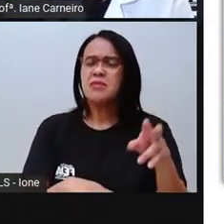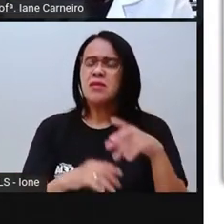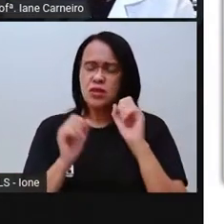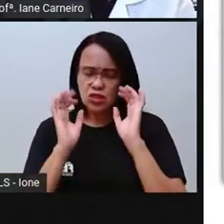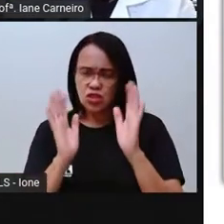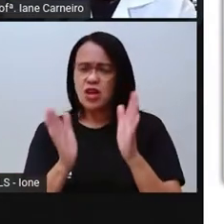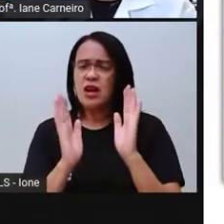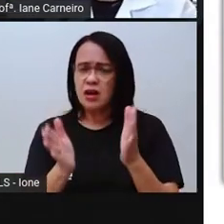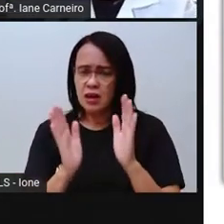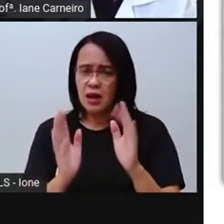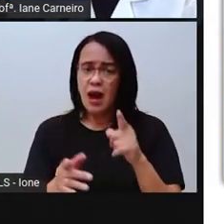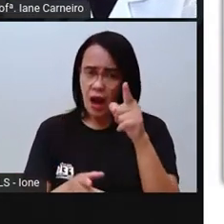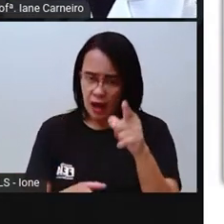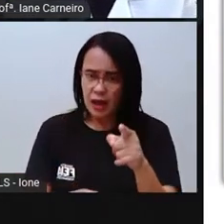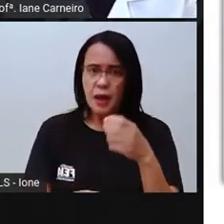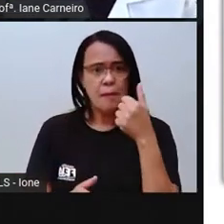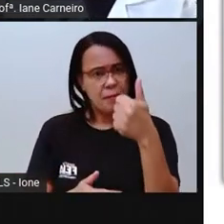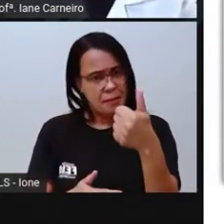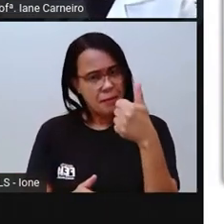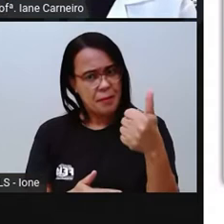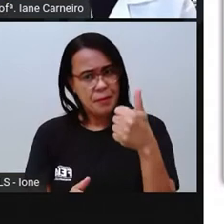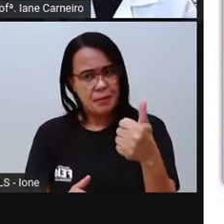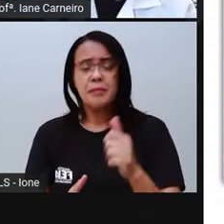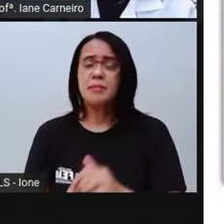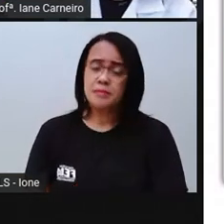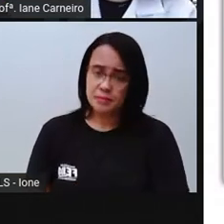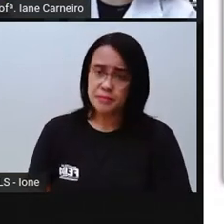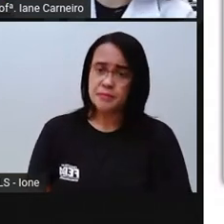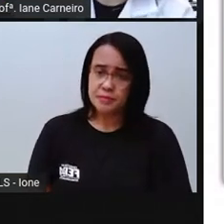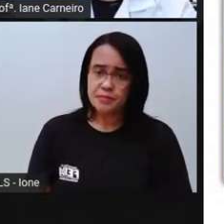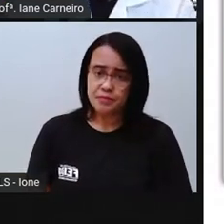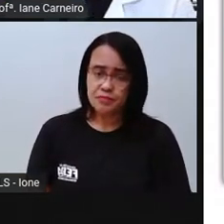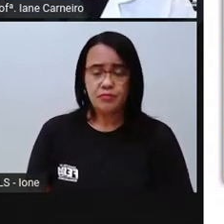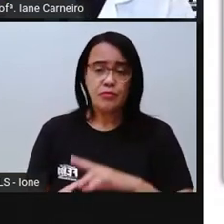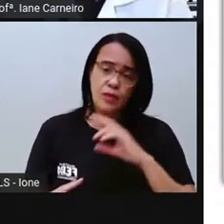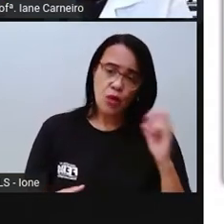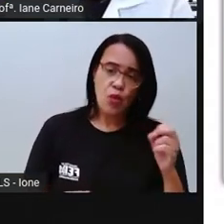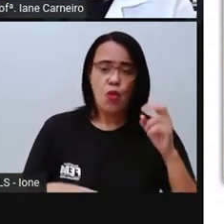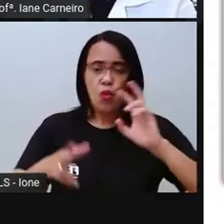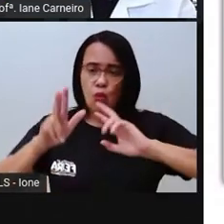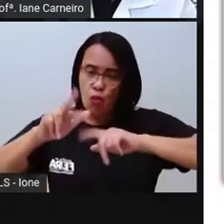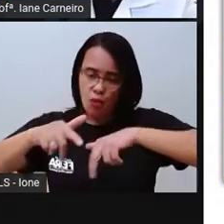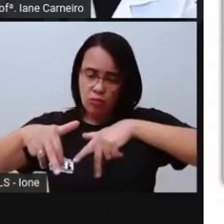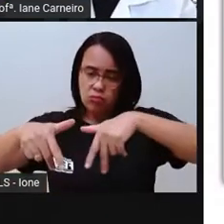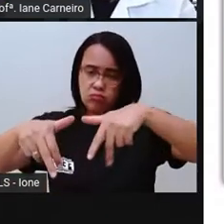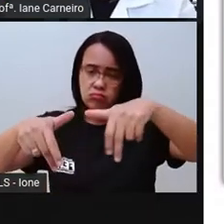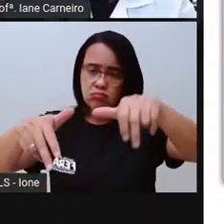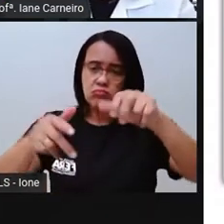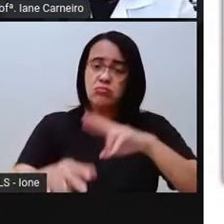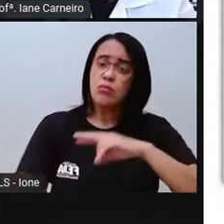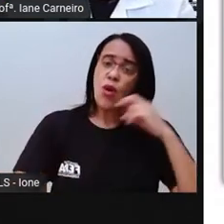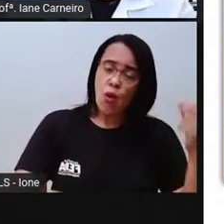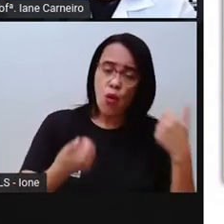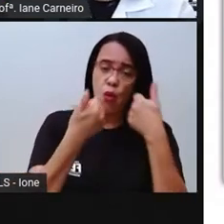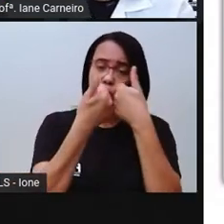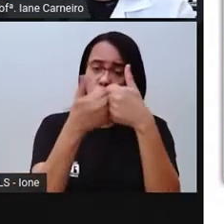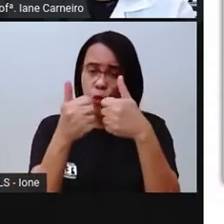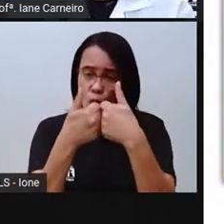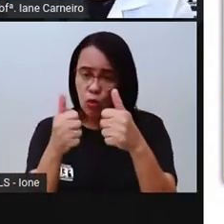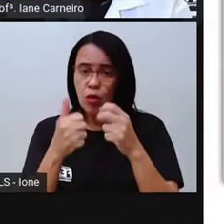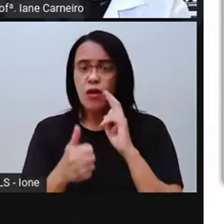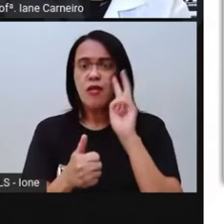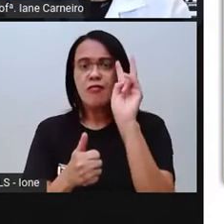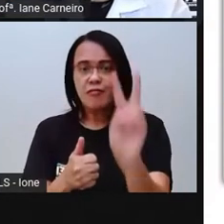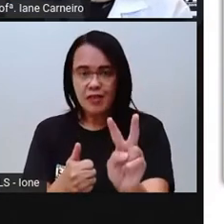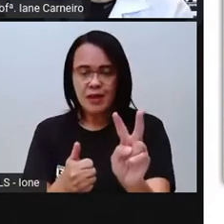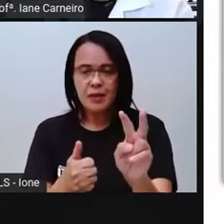semáforo funcionando também. E se você, né, já só anda a pé ou anda de ônibus, também a gente consegue observar, né, em